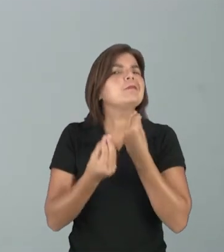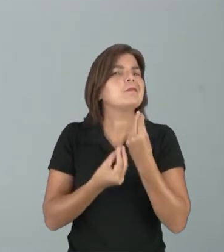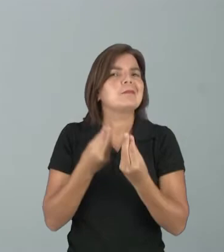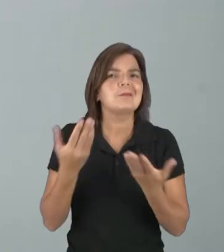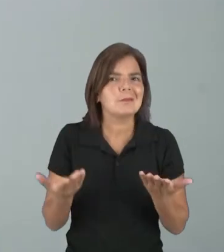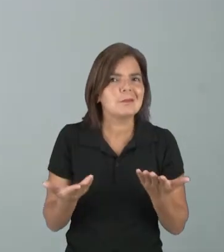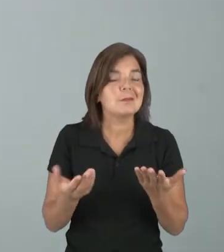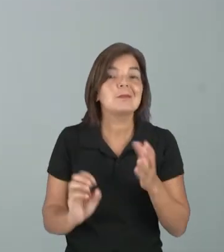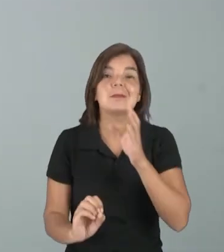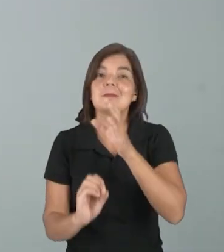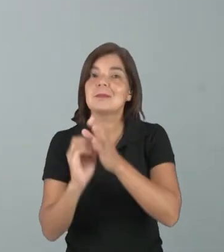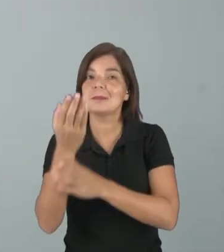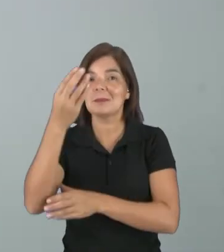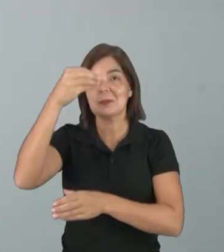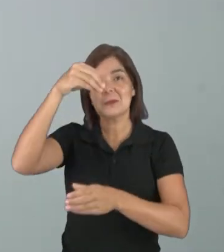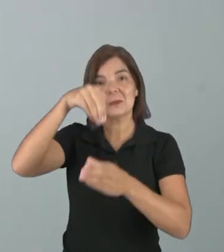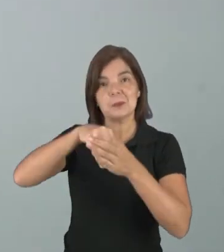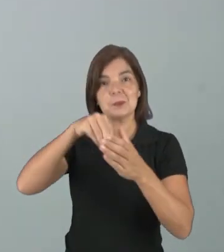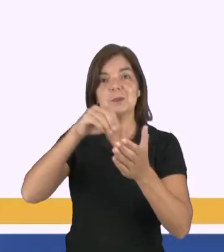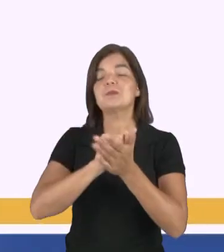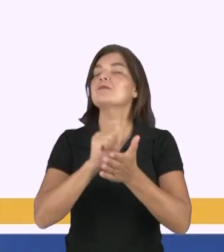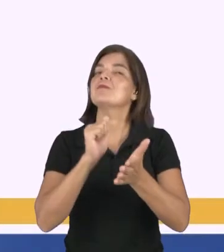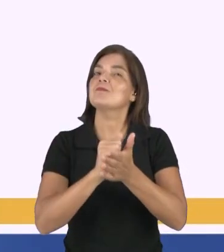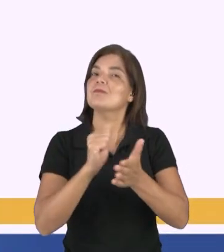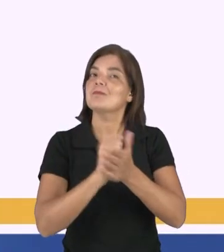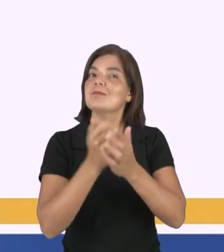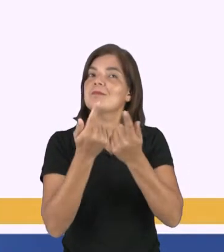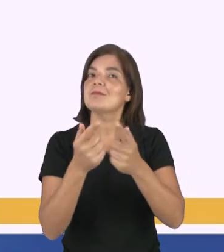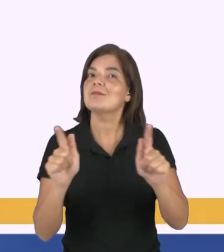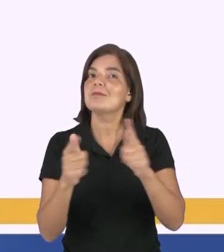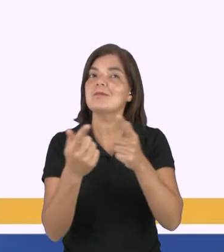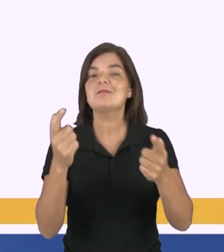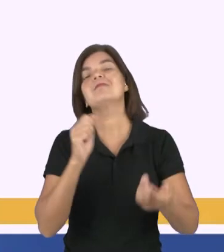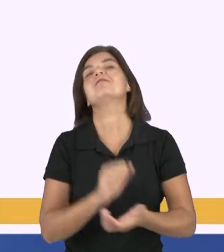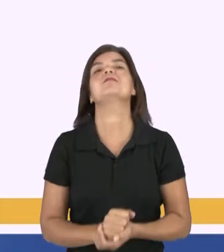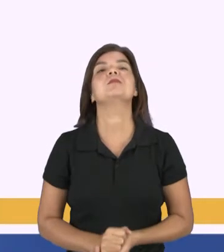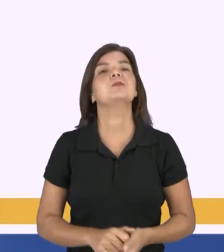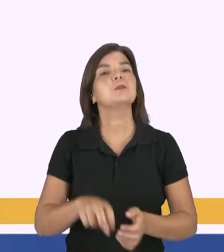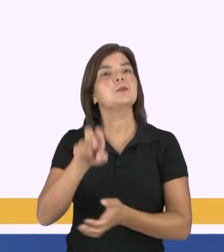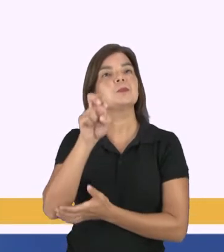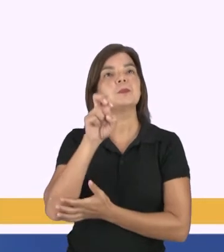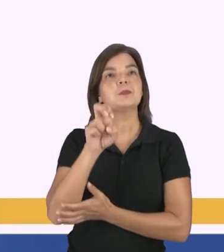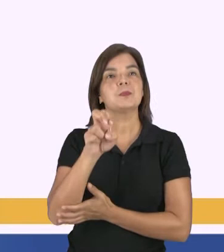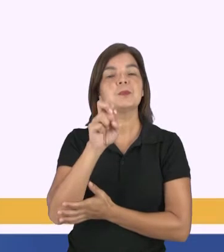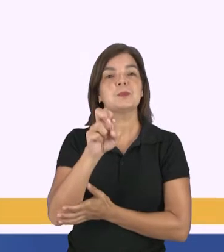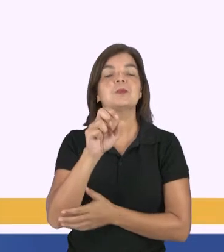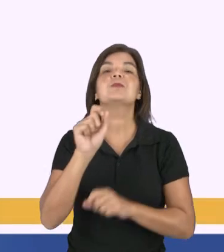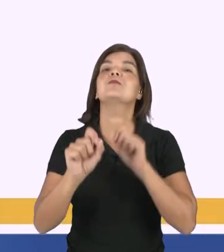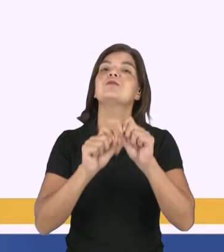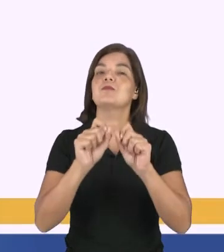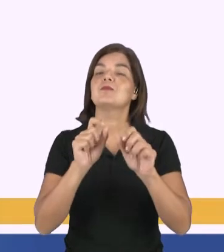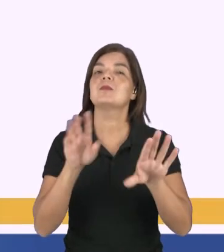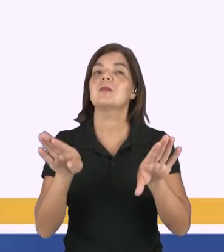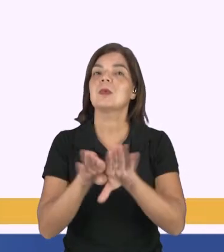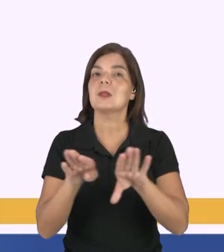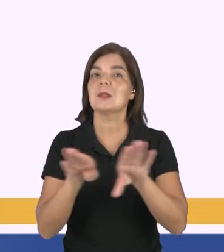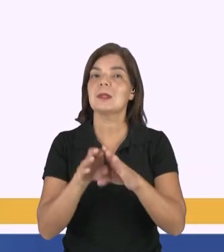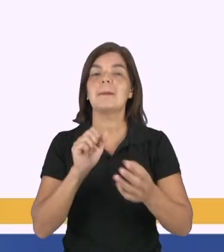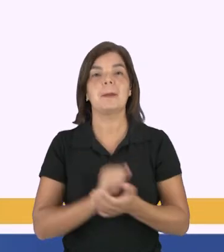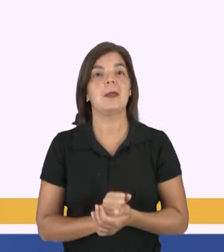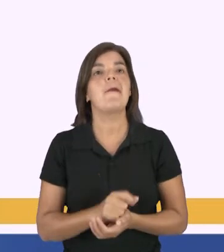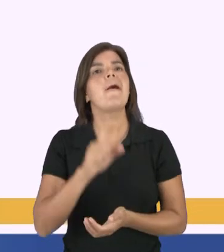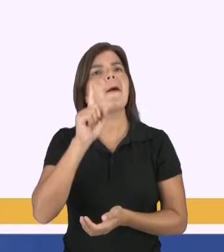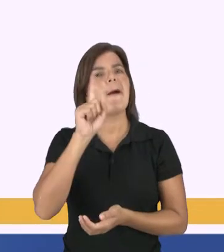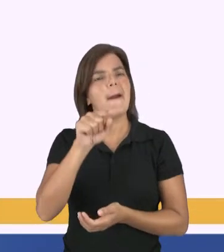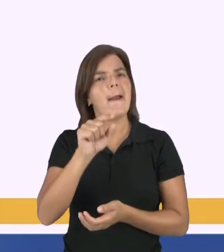como é que elas vão acontecer dentro de uma pauta e o nosso o sinal gráfico que é o compasso